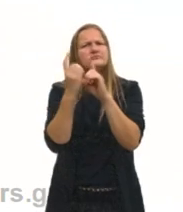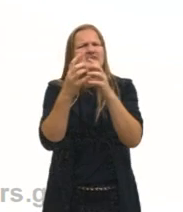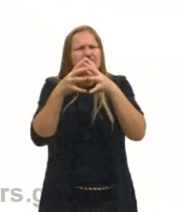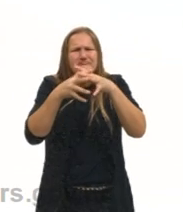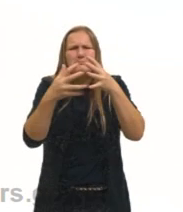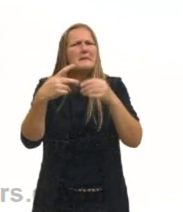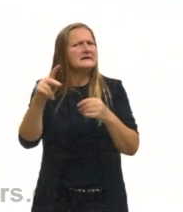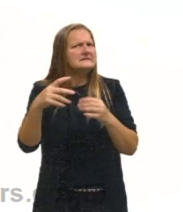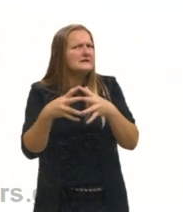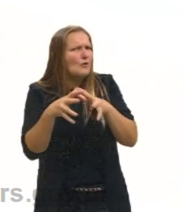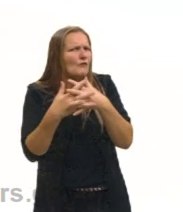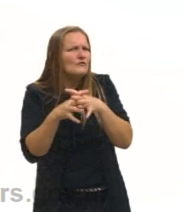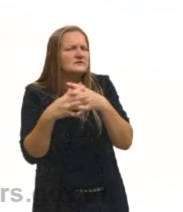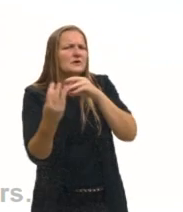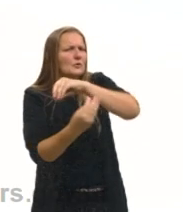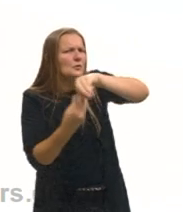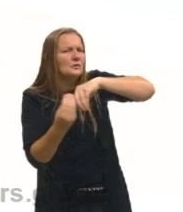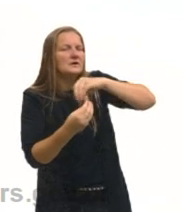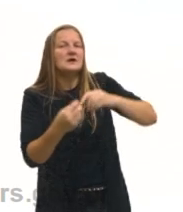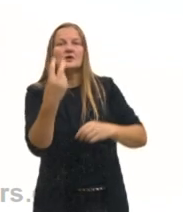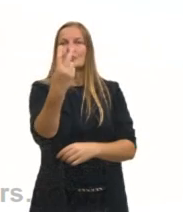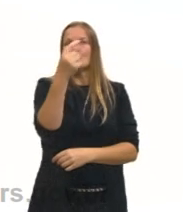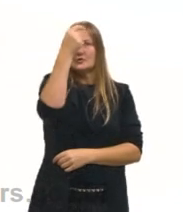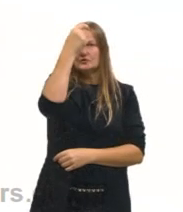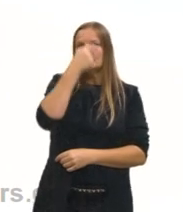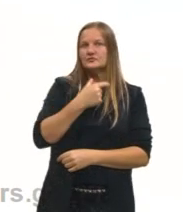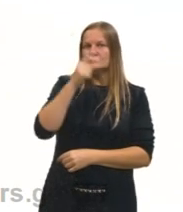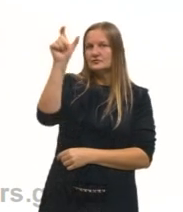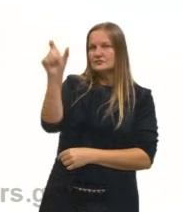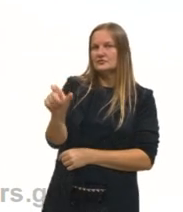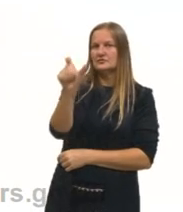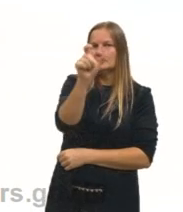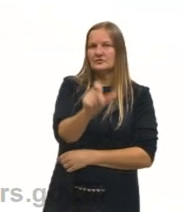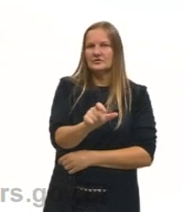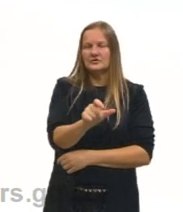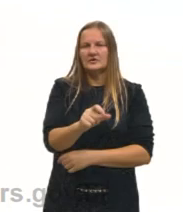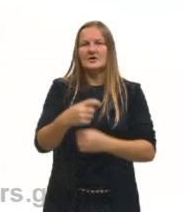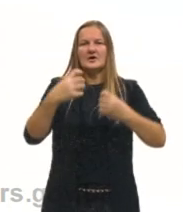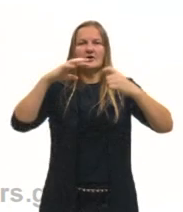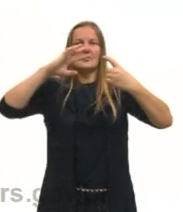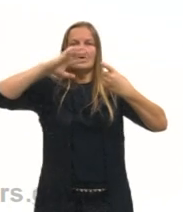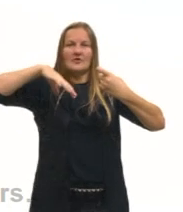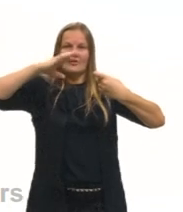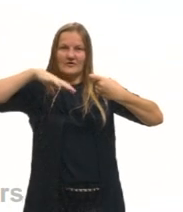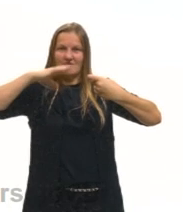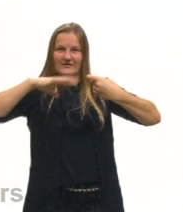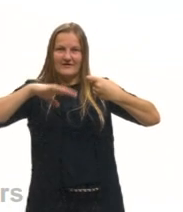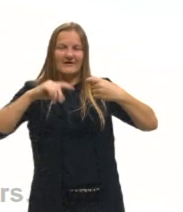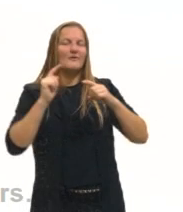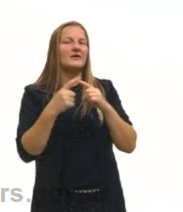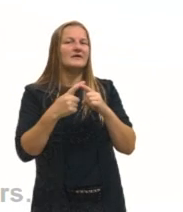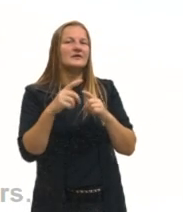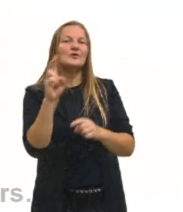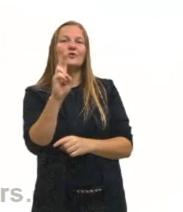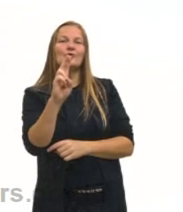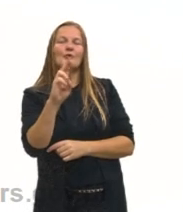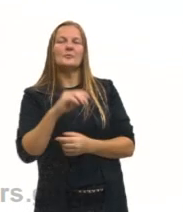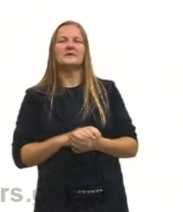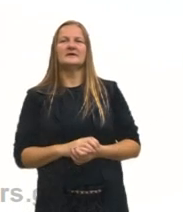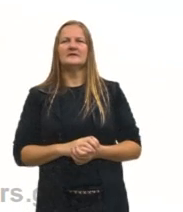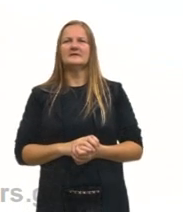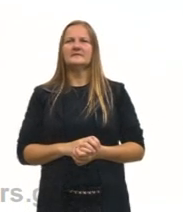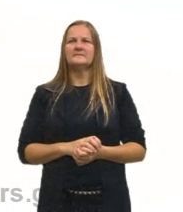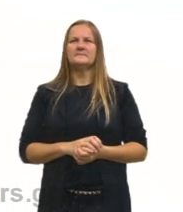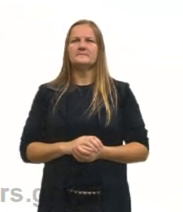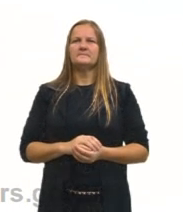confundidos por esse homenagem aos dois personagens da mitologia foi conferido a eles a esses elementos os nomes de nióbio